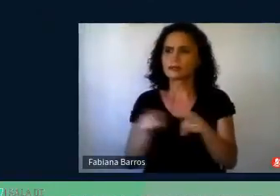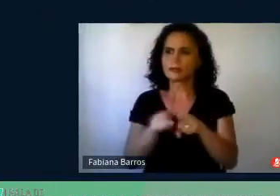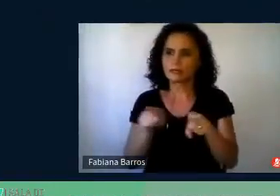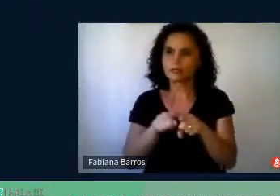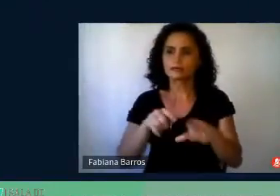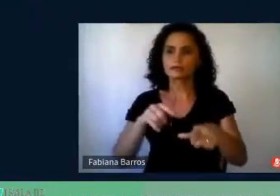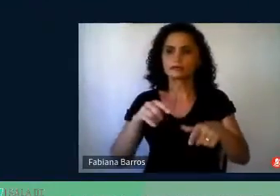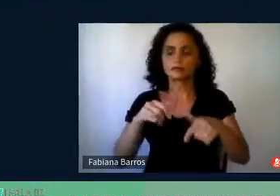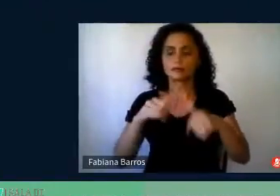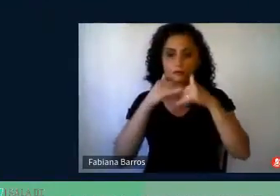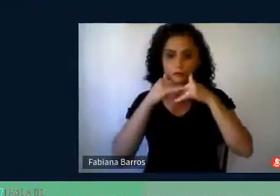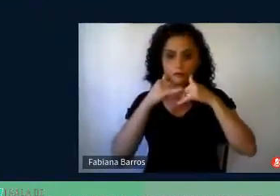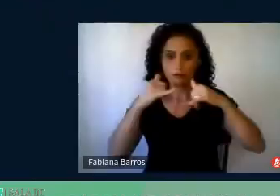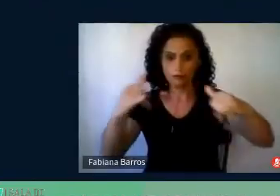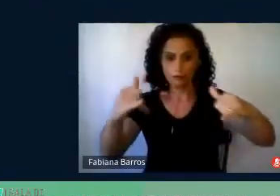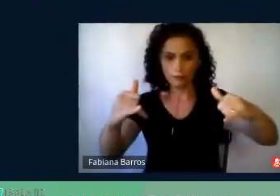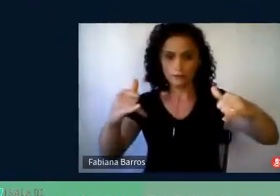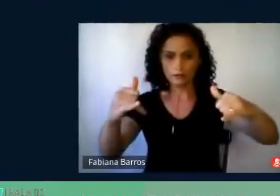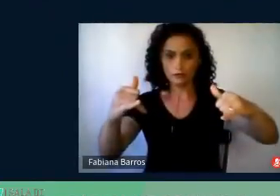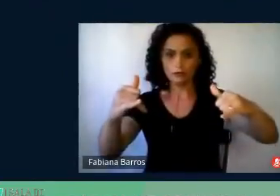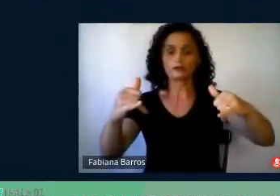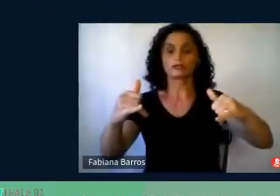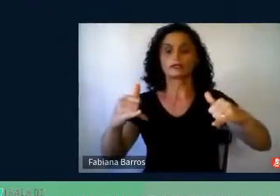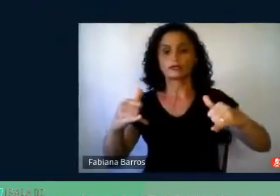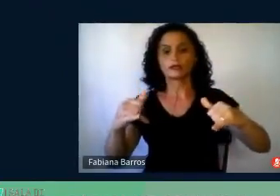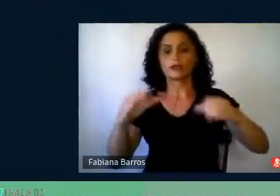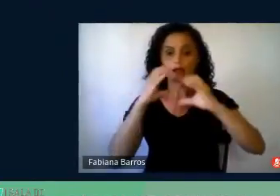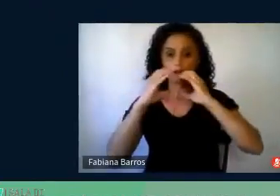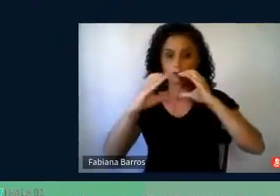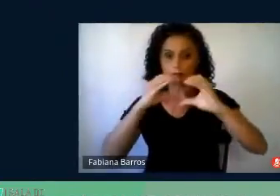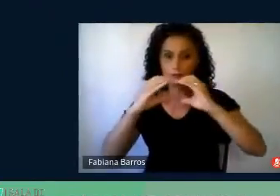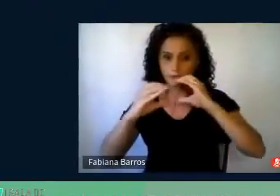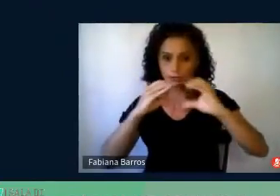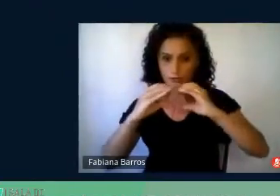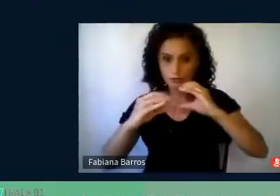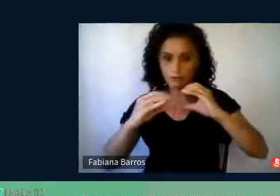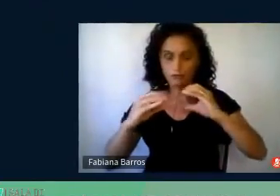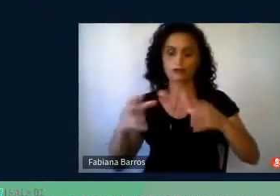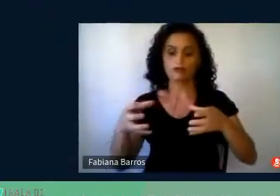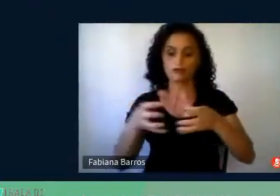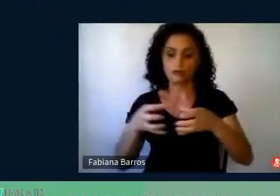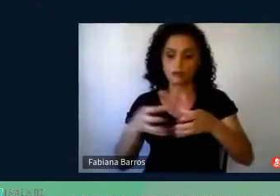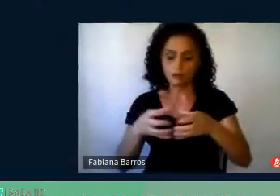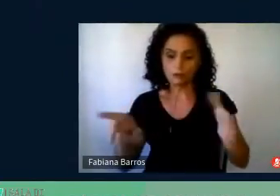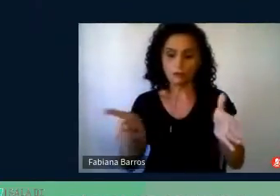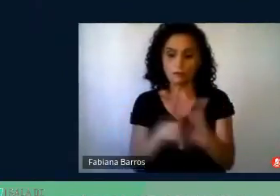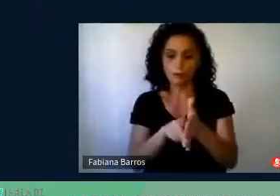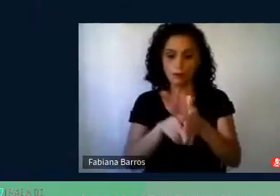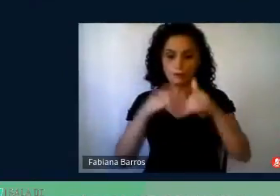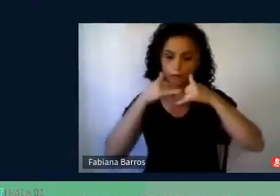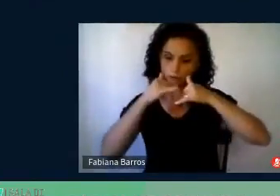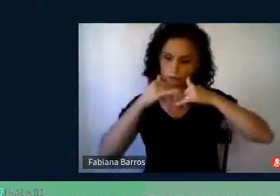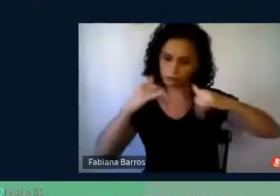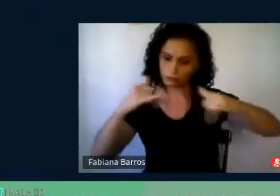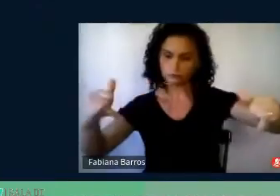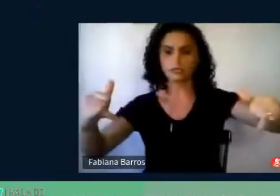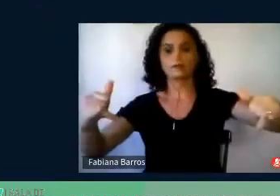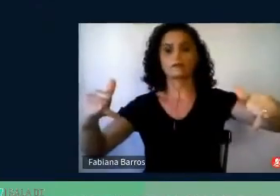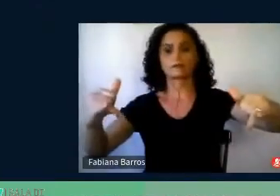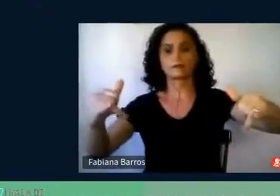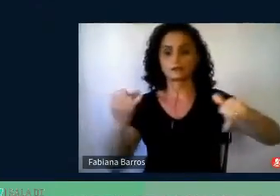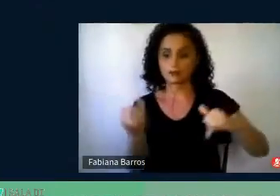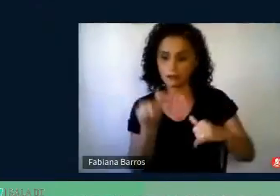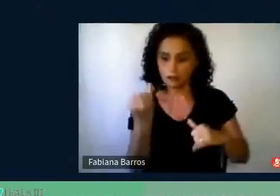pessoa da UNB passa por uma gestão desse comitê da equipe de comunicação da UNB. A gente não tinha isso foi um avanço importante, ou seja, que a equipe